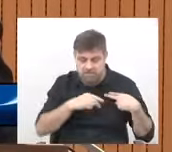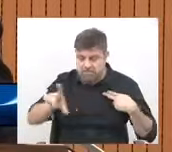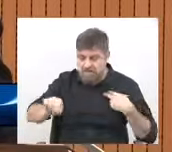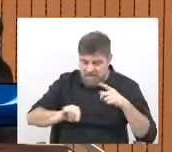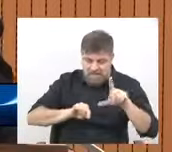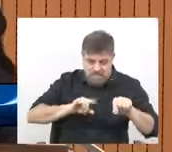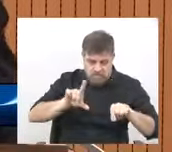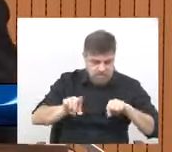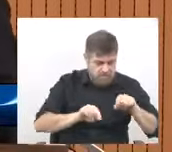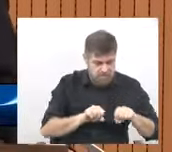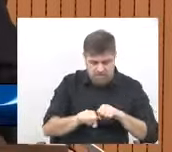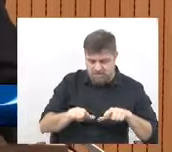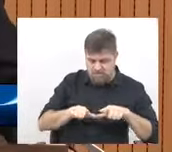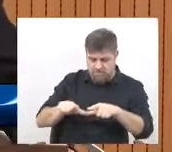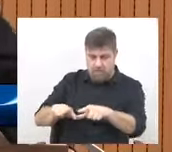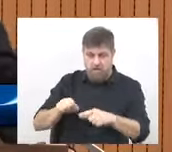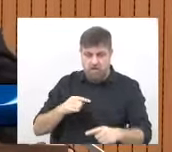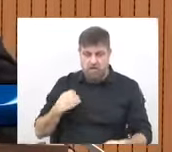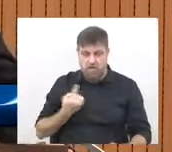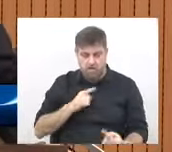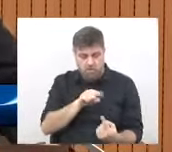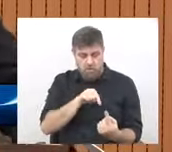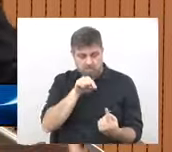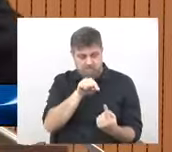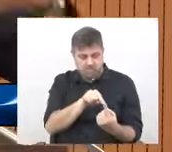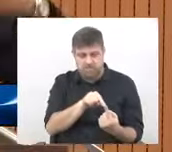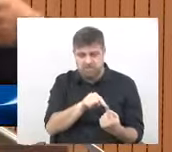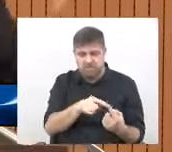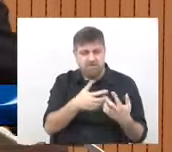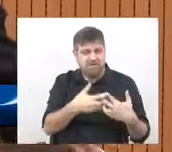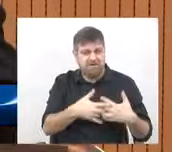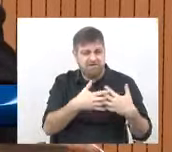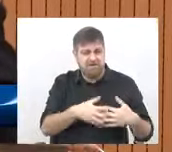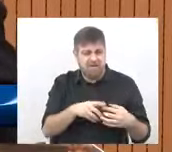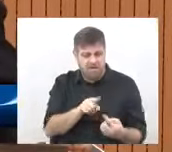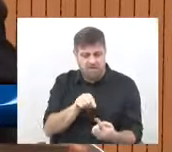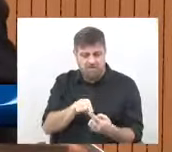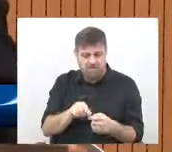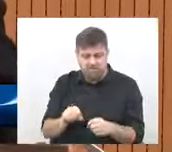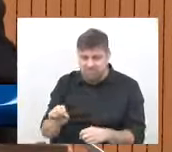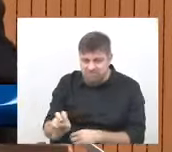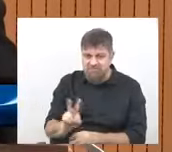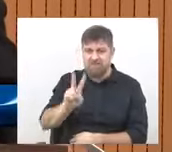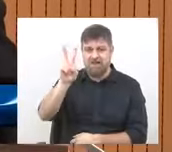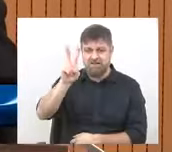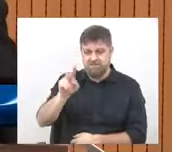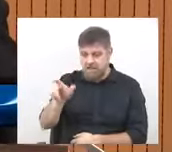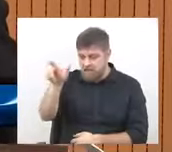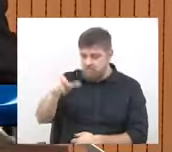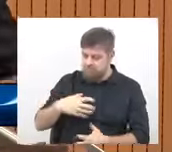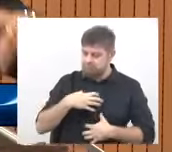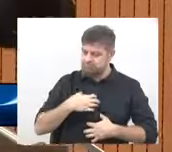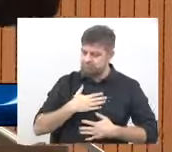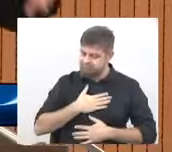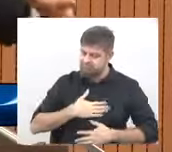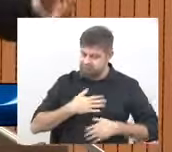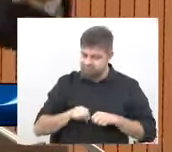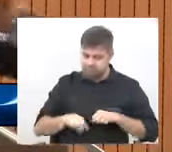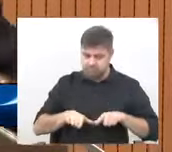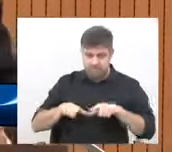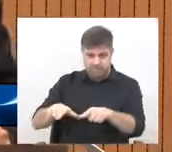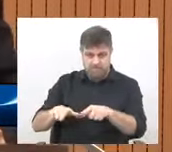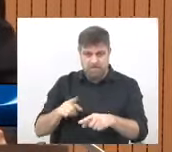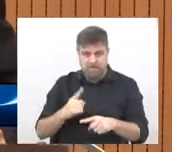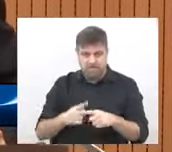A nossa intenção foi, efetivamente, valorizar essa titulação, porque as pessoas que